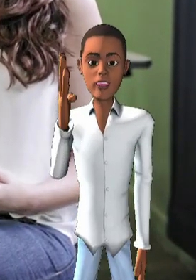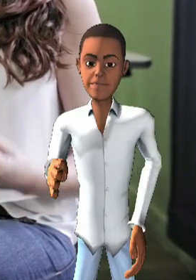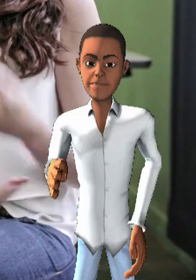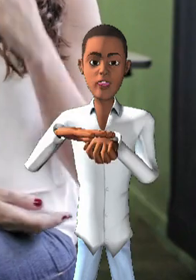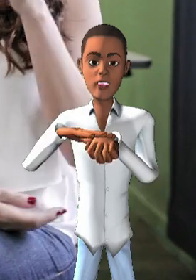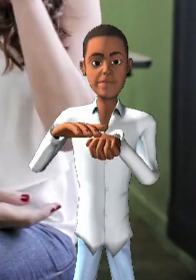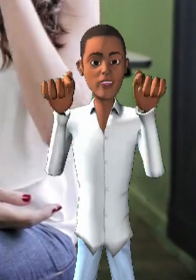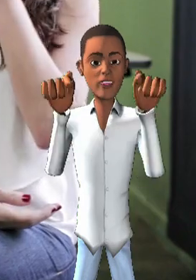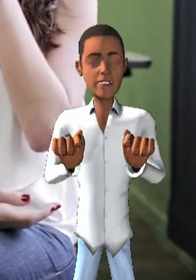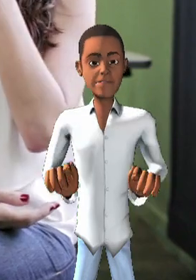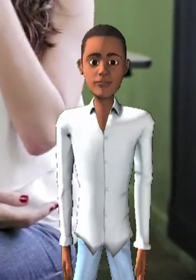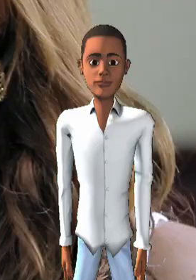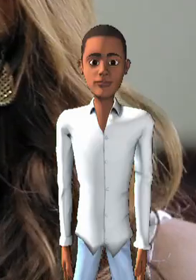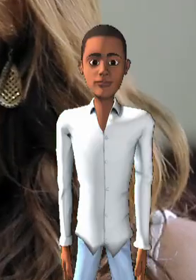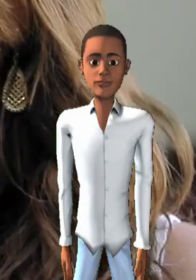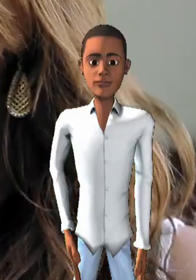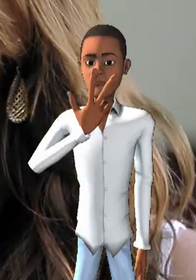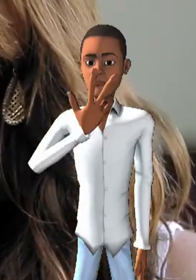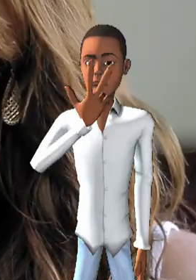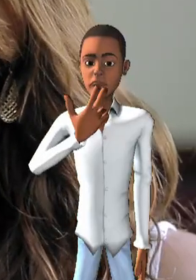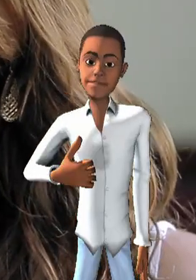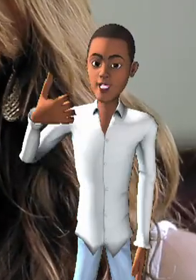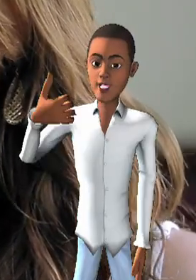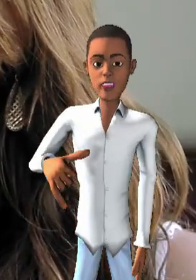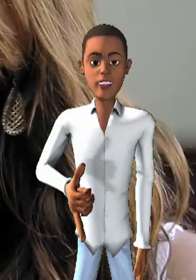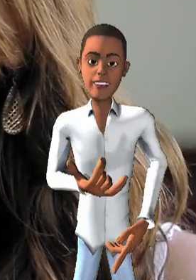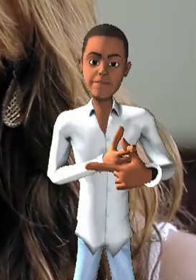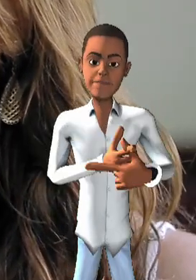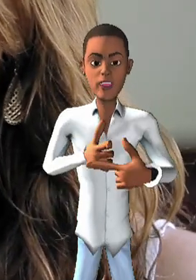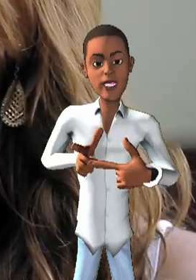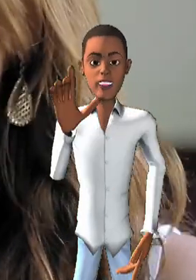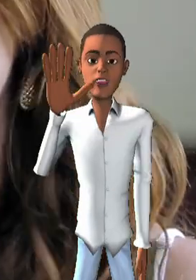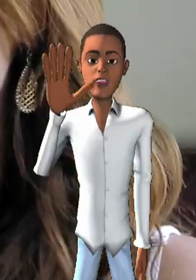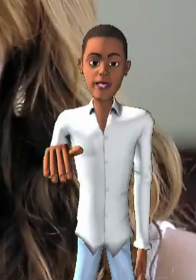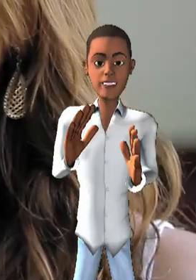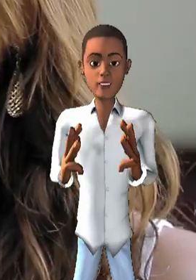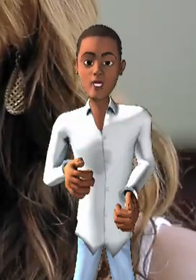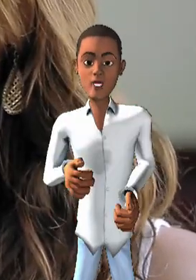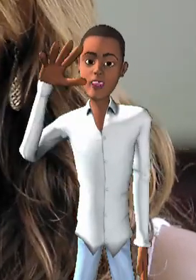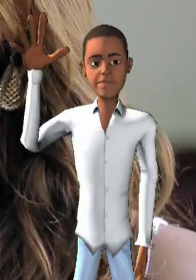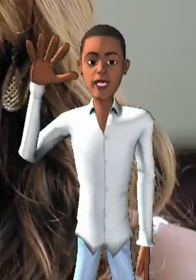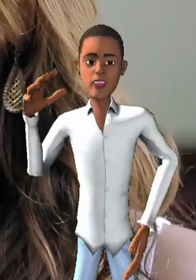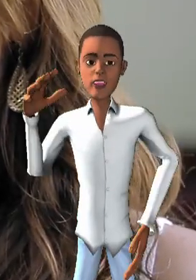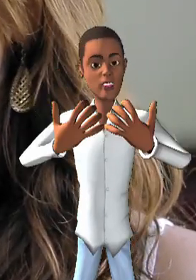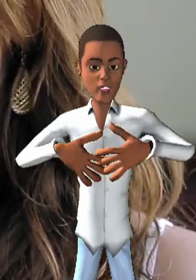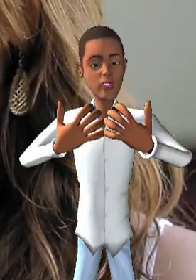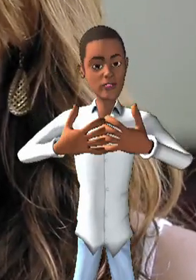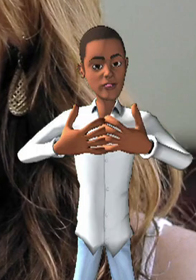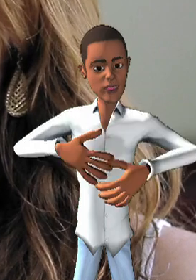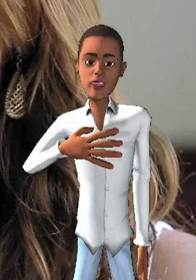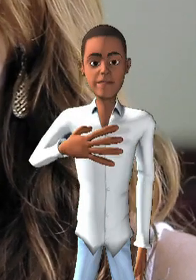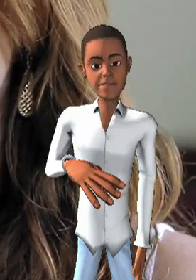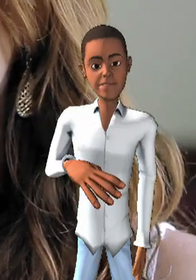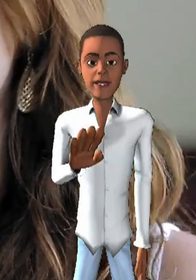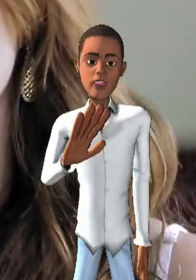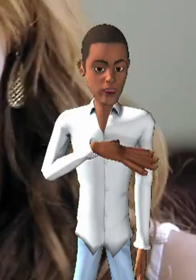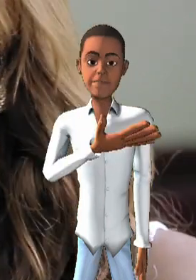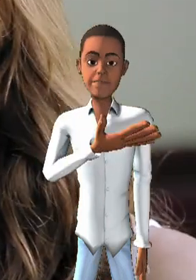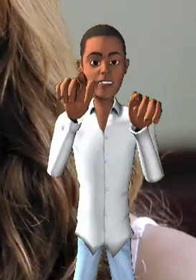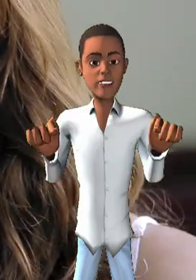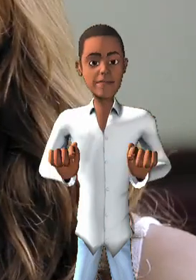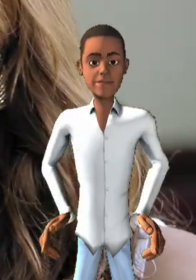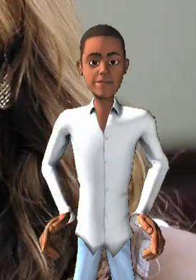só ele na minha sala? Mas será que a gente não pode aproveitar isso para olhar para essas questões de uma forma mais sincera,